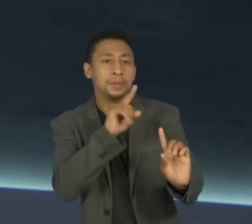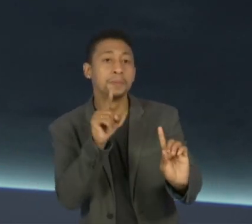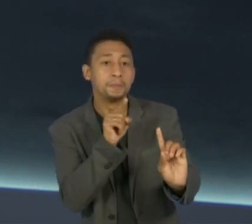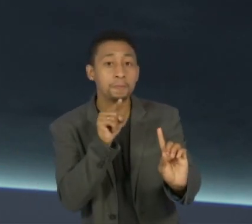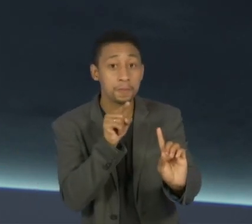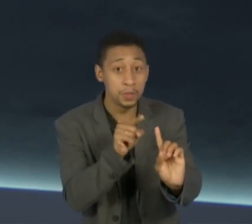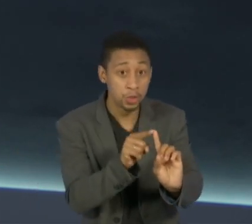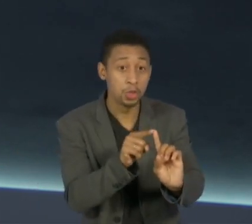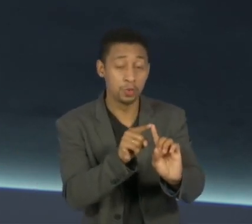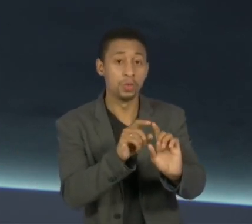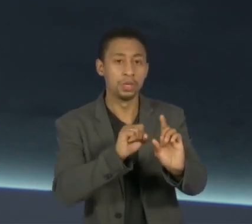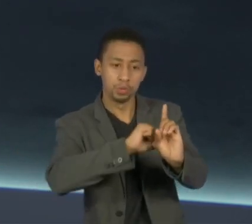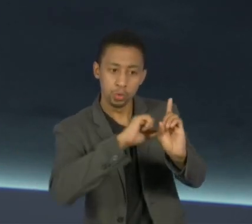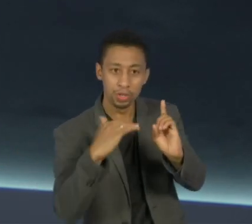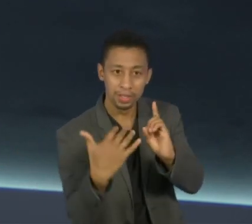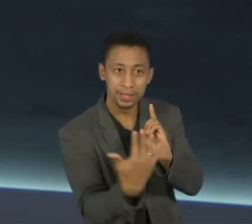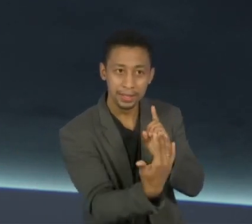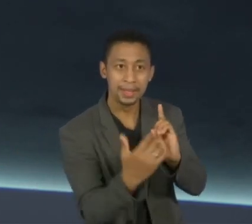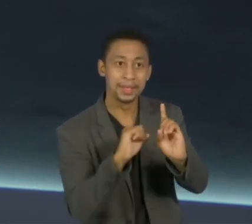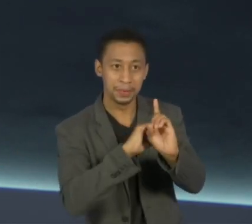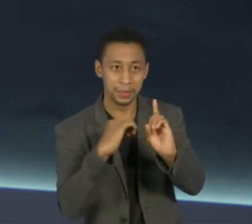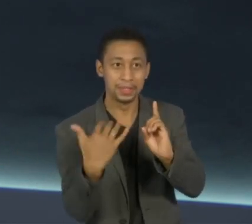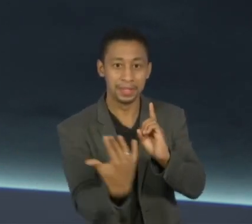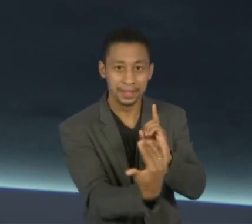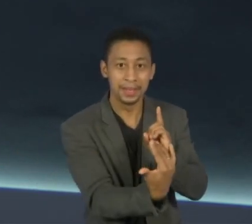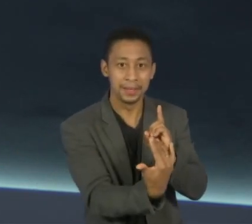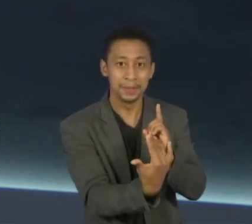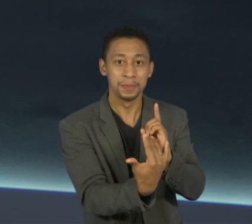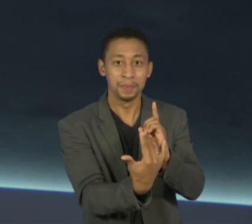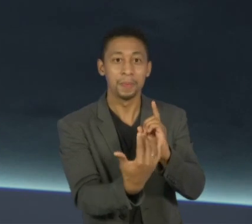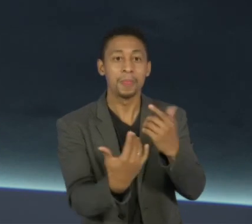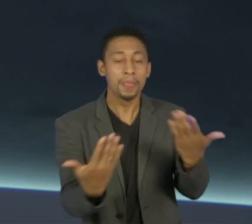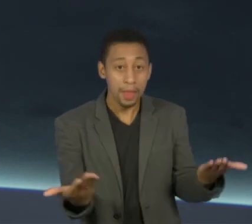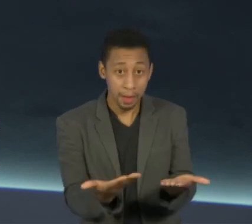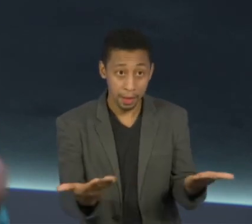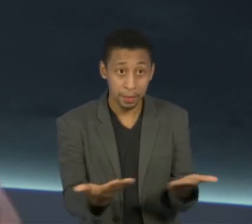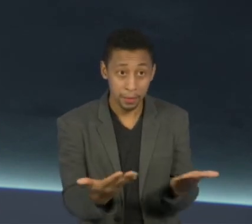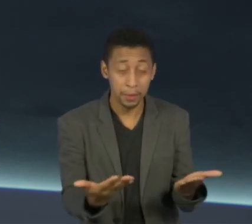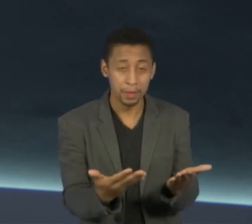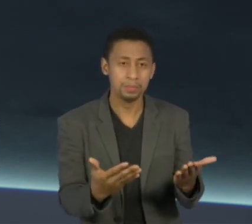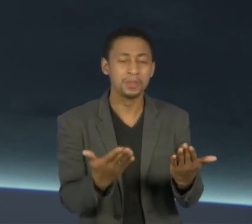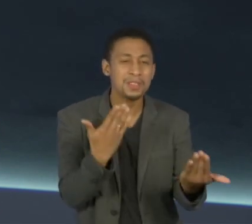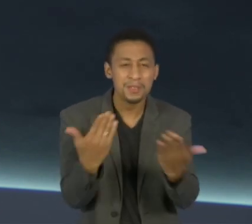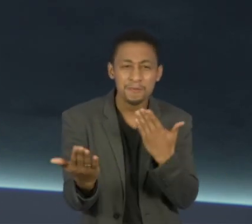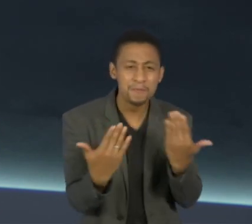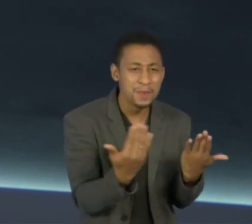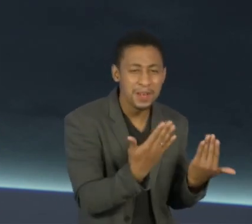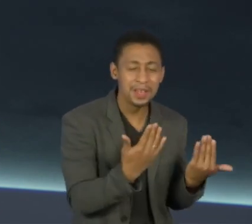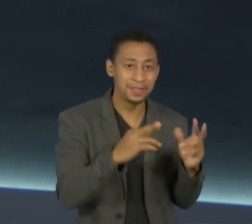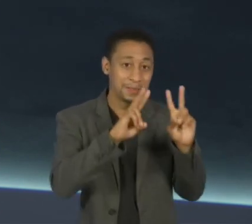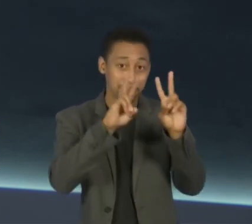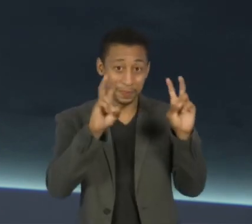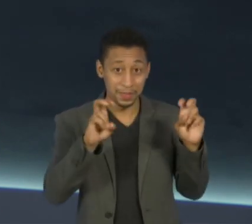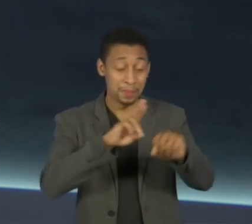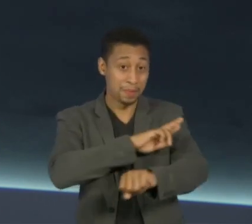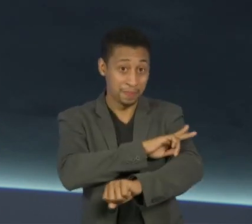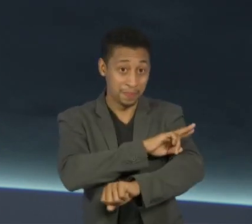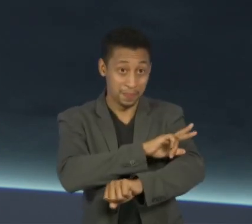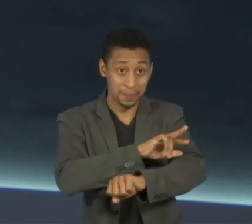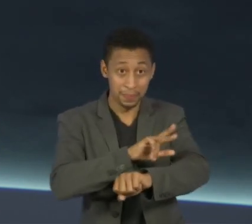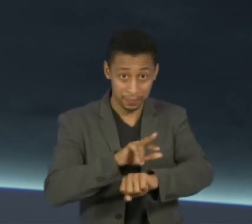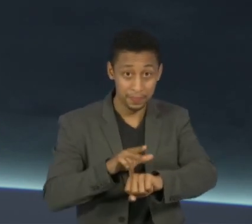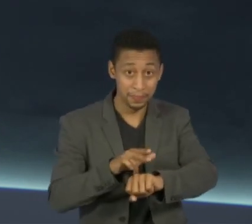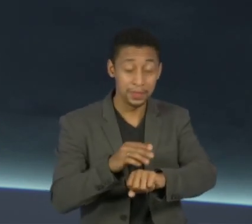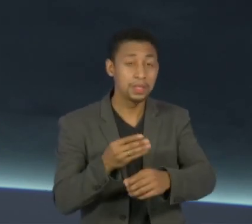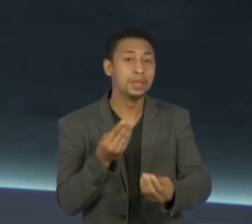da sociedade que vem sendo mais despertado agora com esse debate das questões raciais é justamente